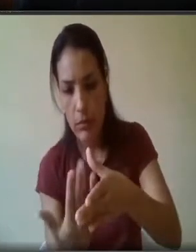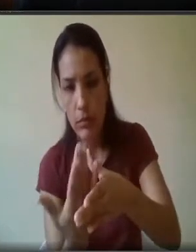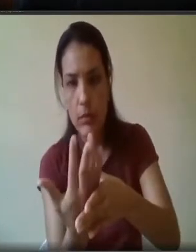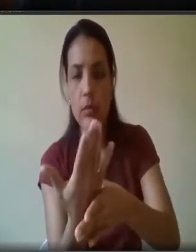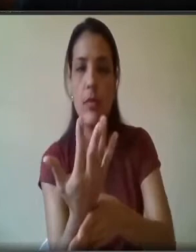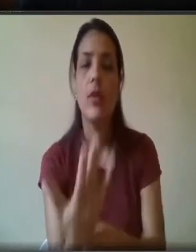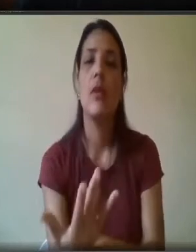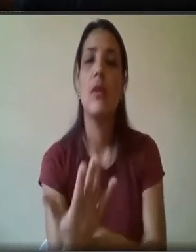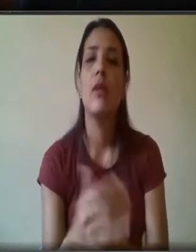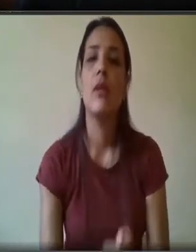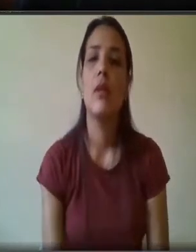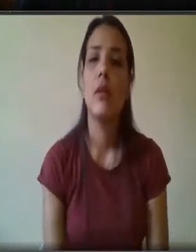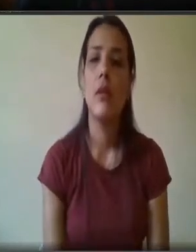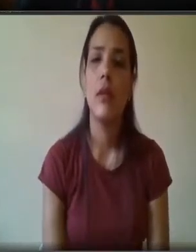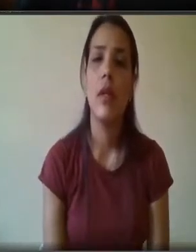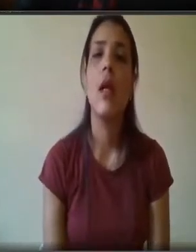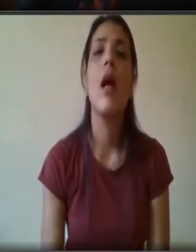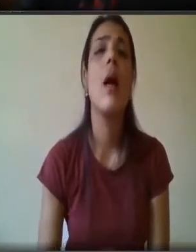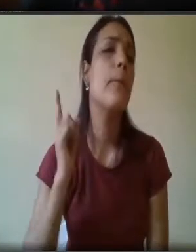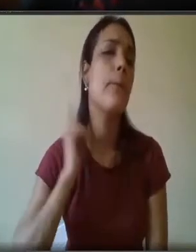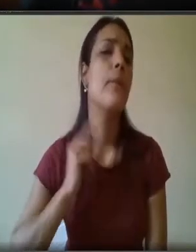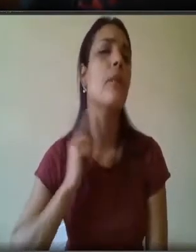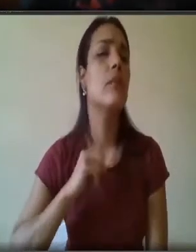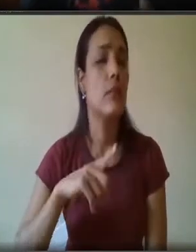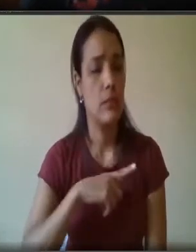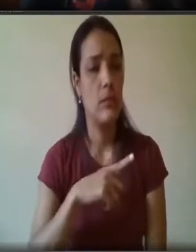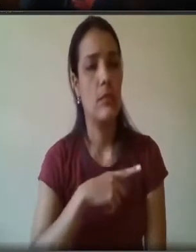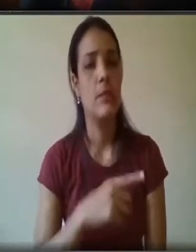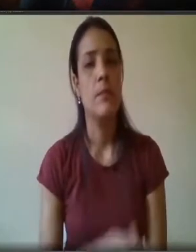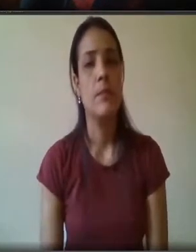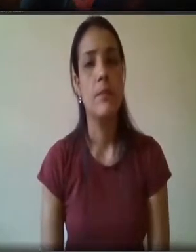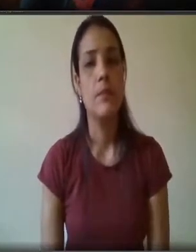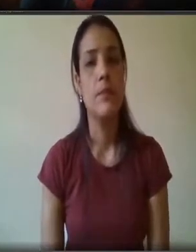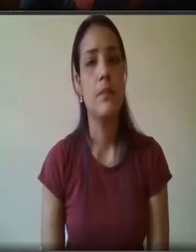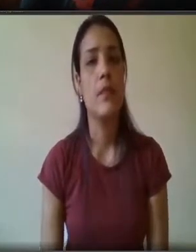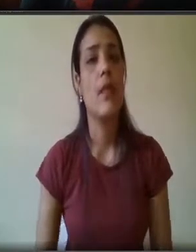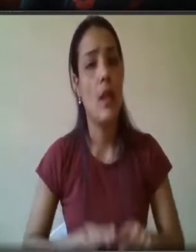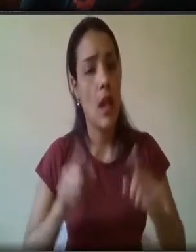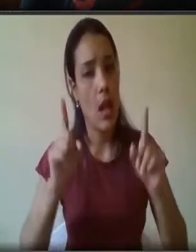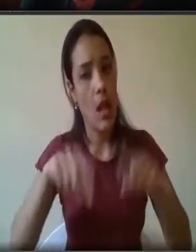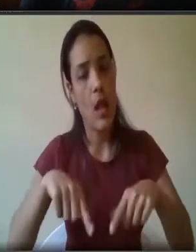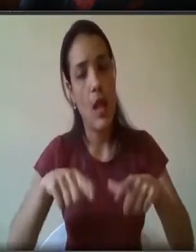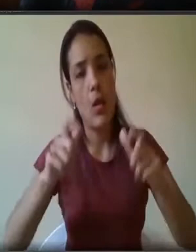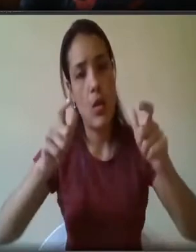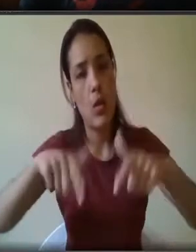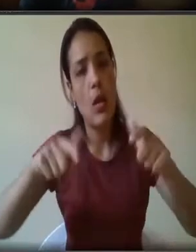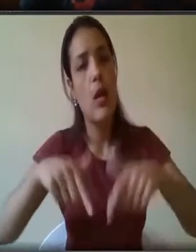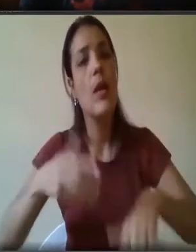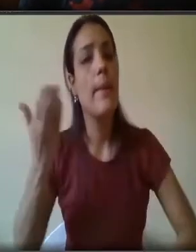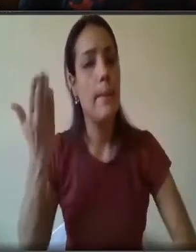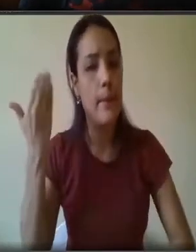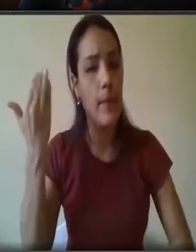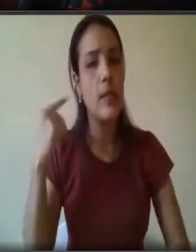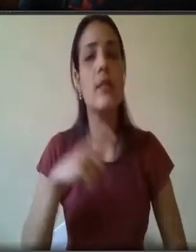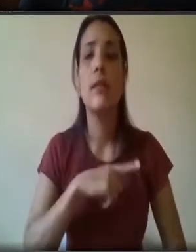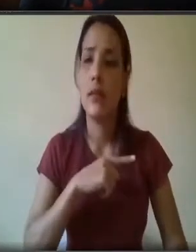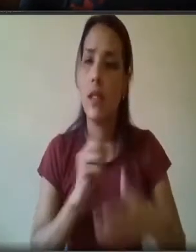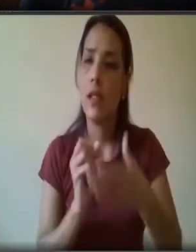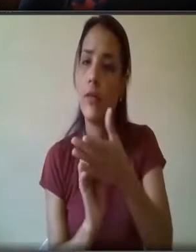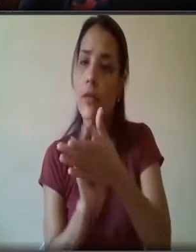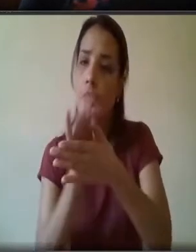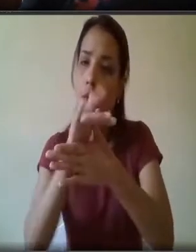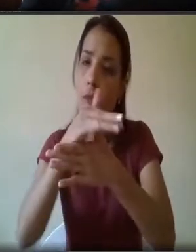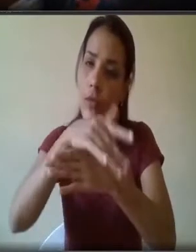É um dos poucos, né? Mas o que acontece? São áreas onde você teve vulcão, né? O raio